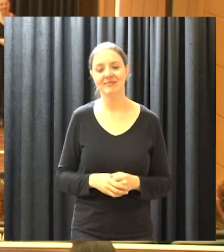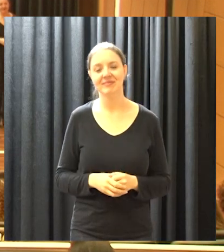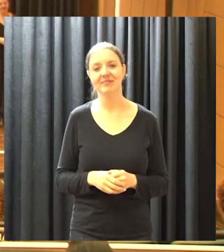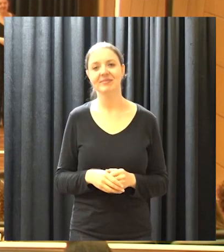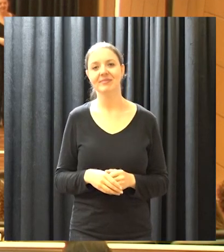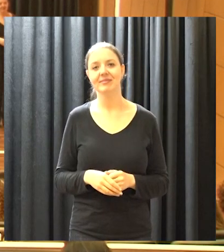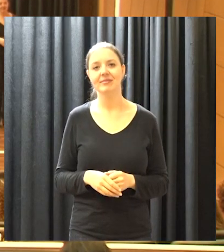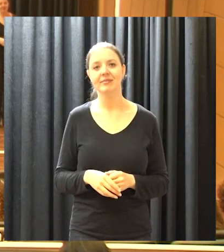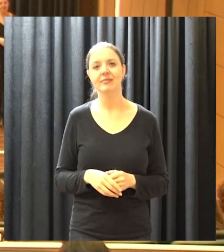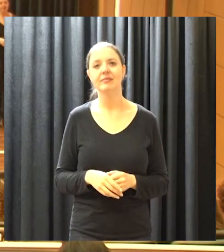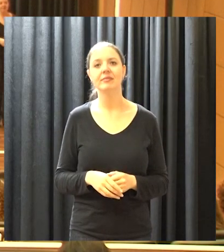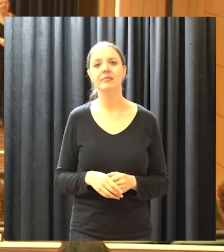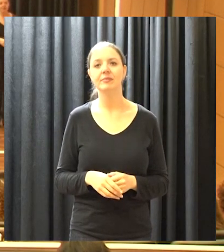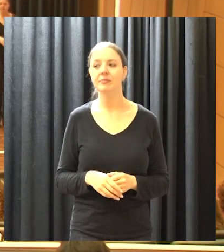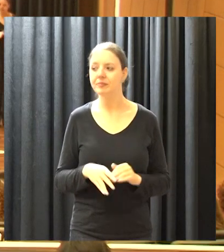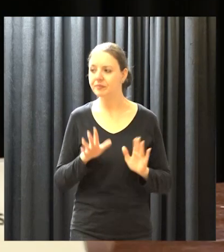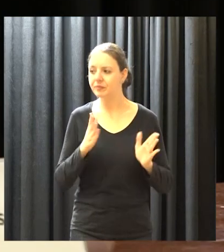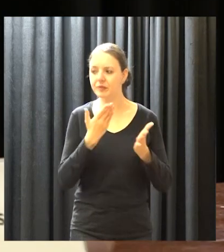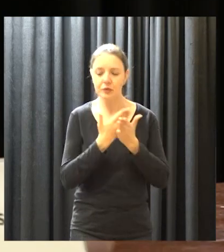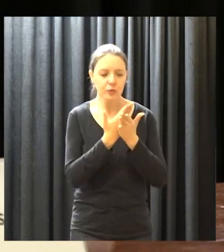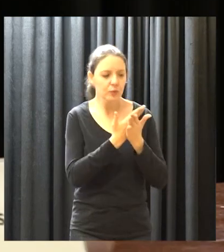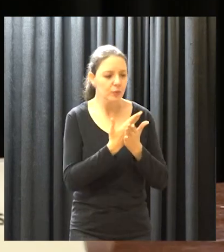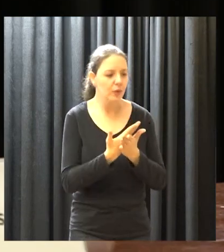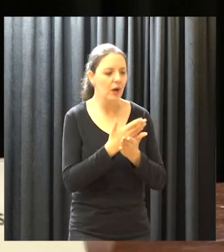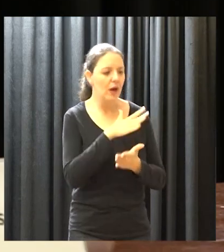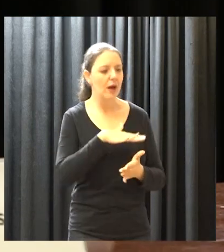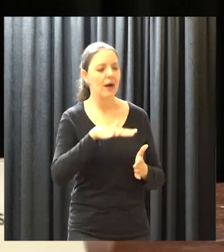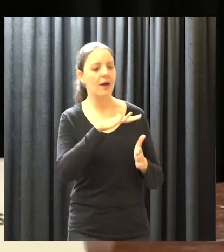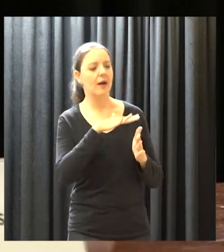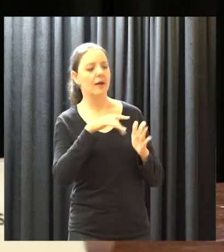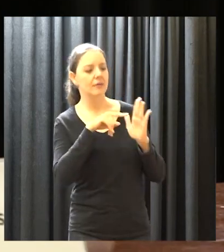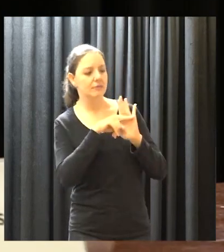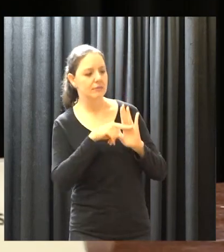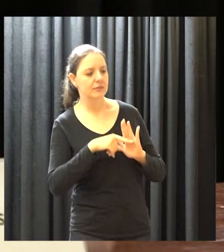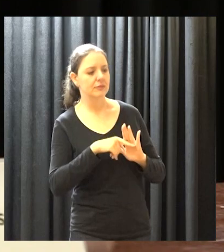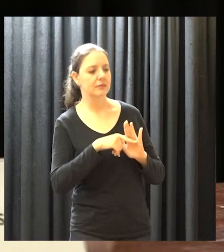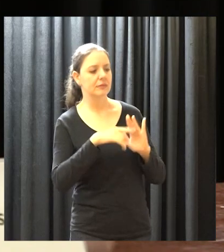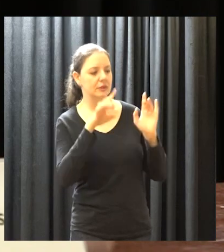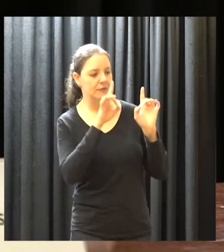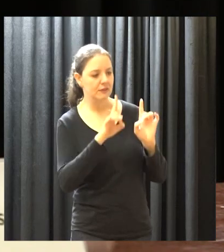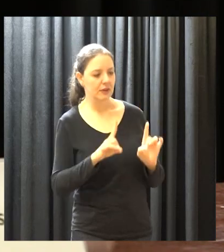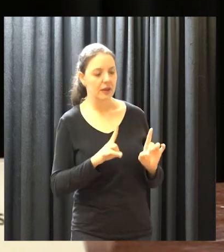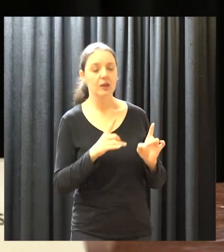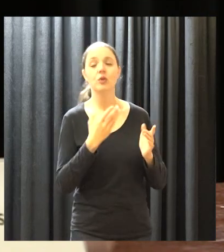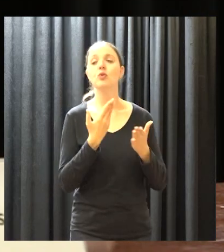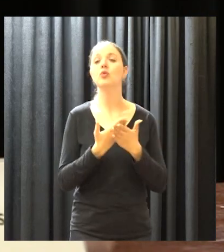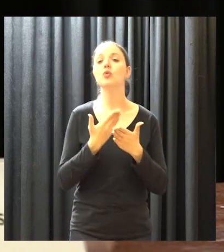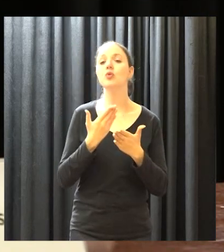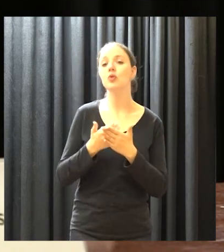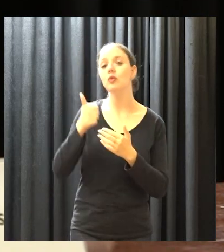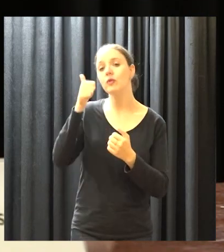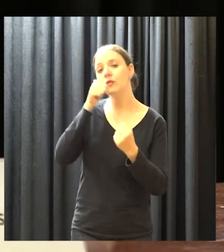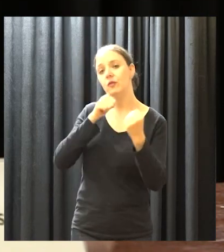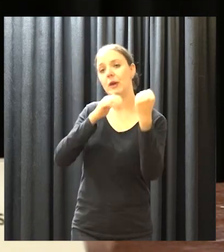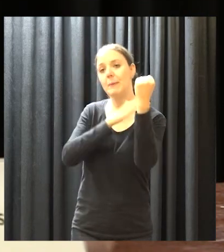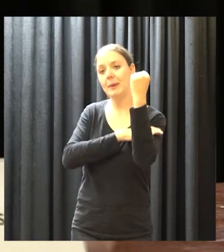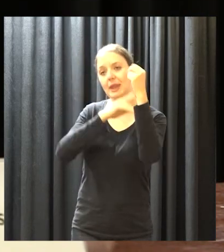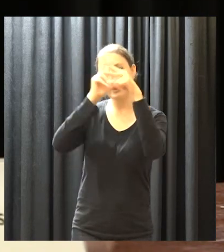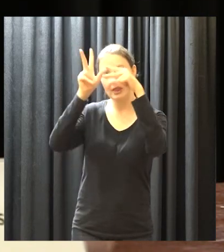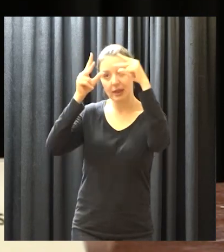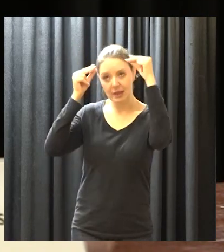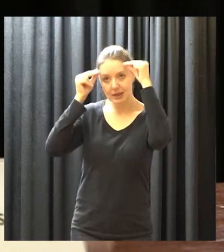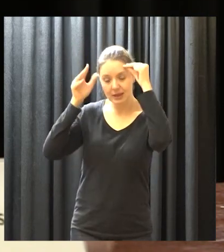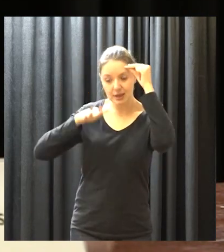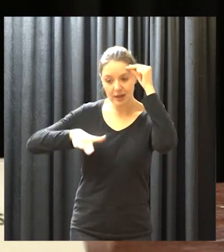venho estudando a deficiência, né, o campo dos estudos feministas da deficiência, há mais de